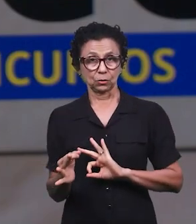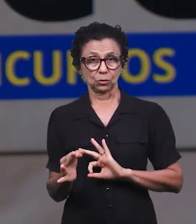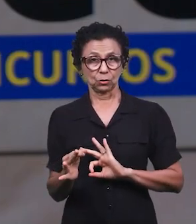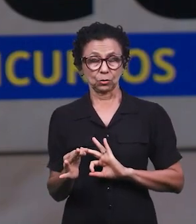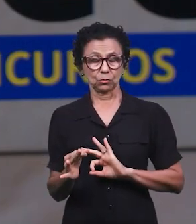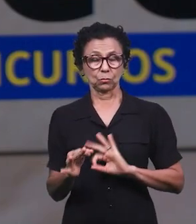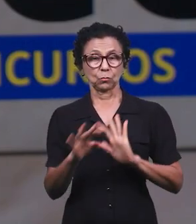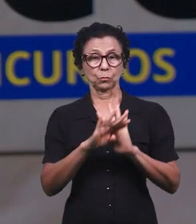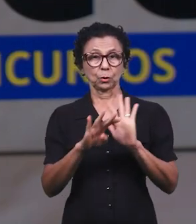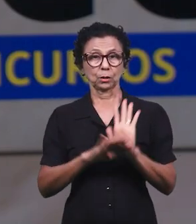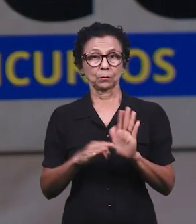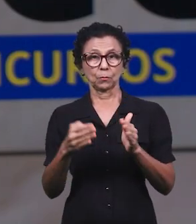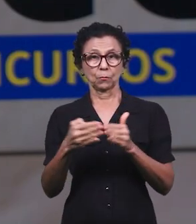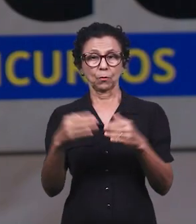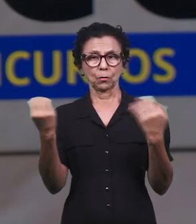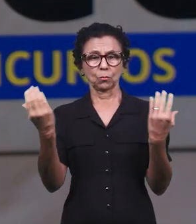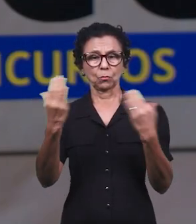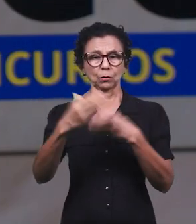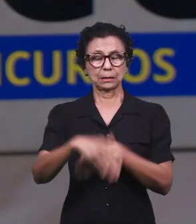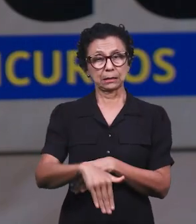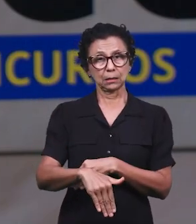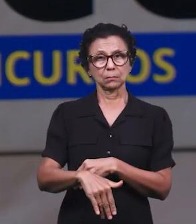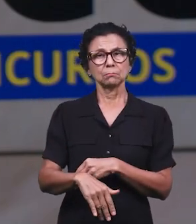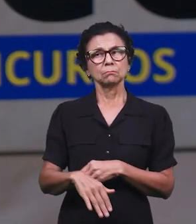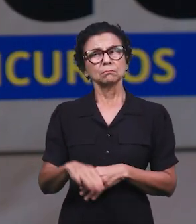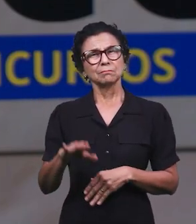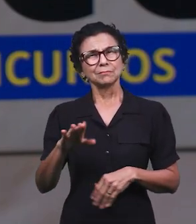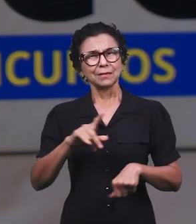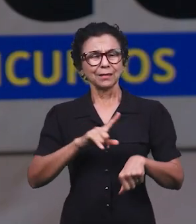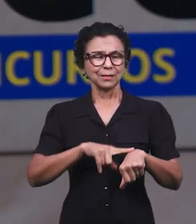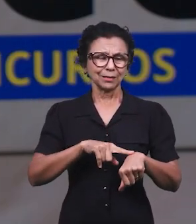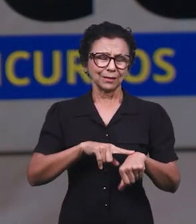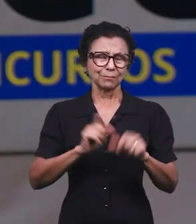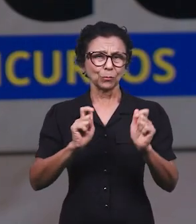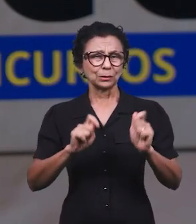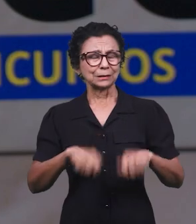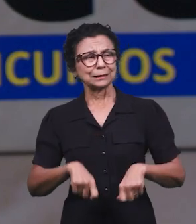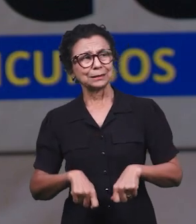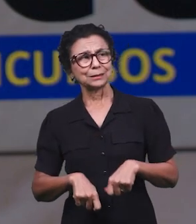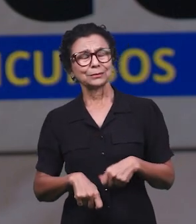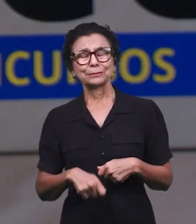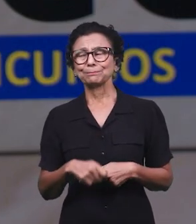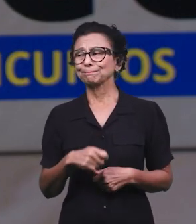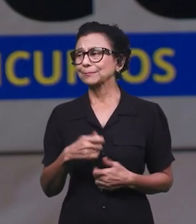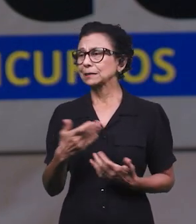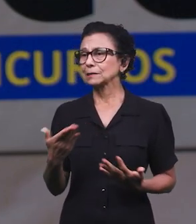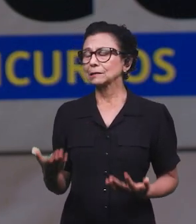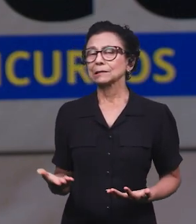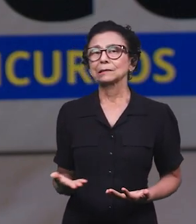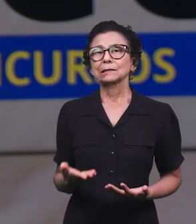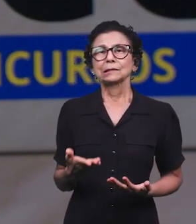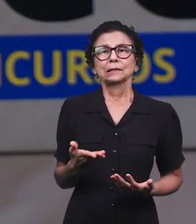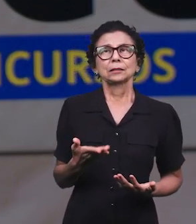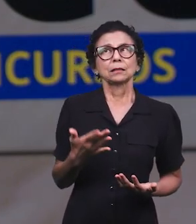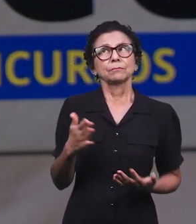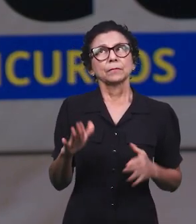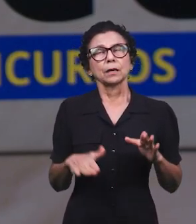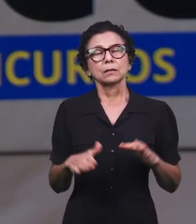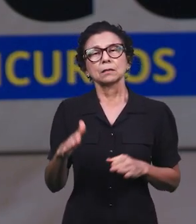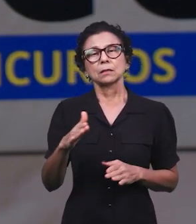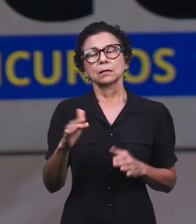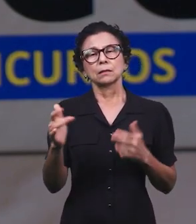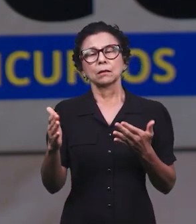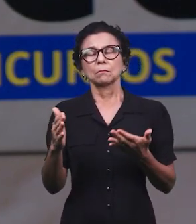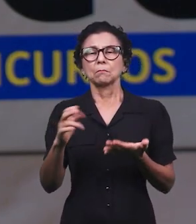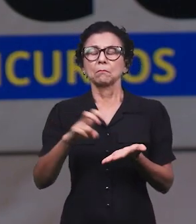às vezes vai ter uma certa disponibilidade de tempo para estudar. Alguns podem ter, de repente, um horário na parte